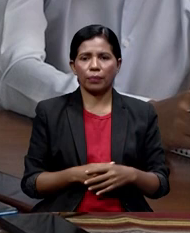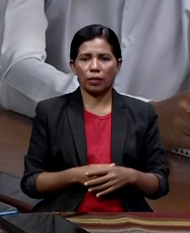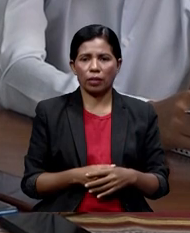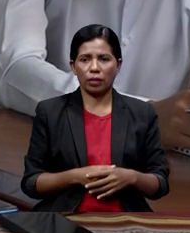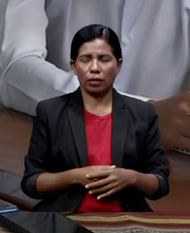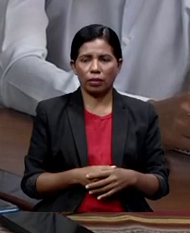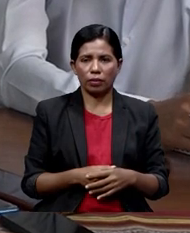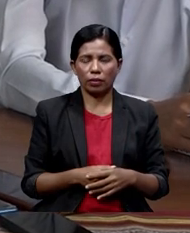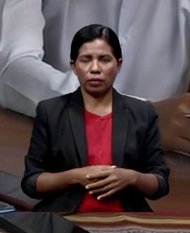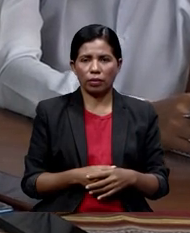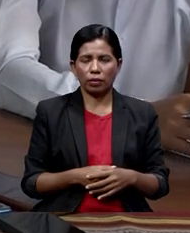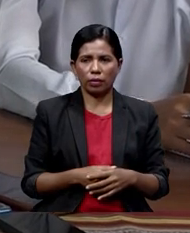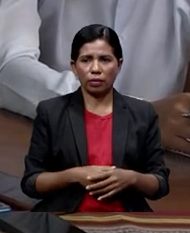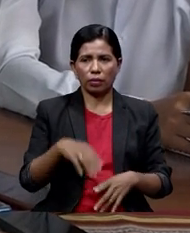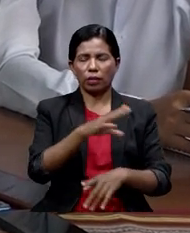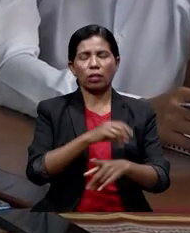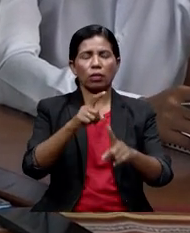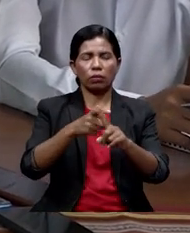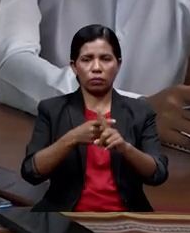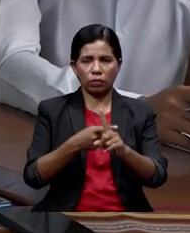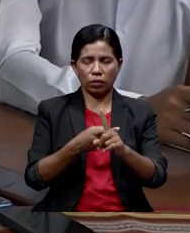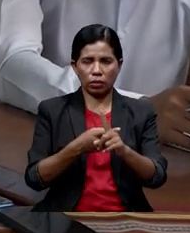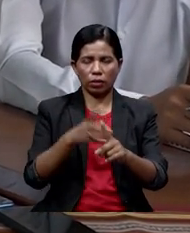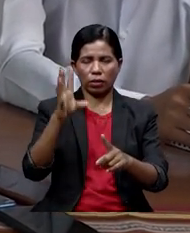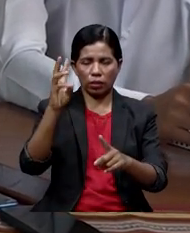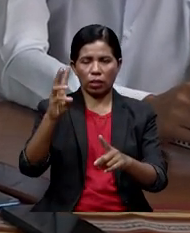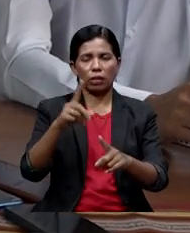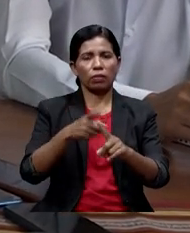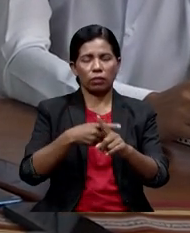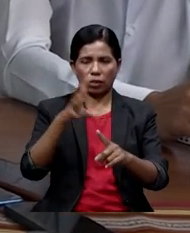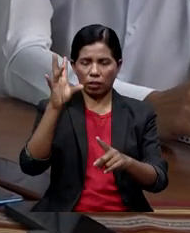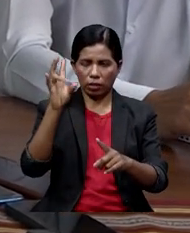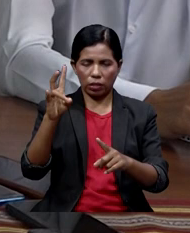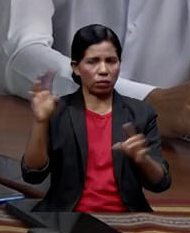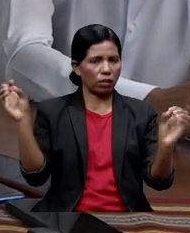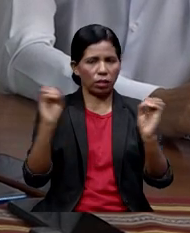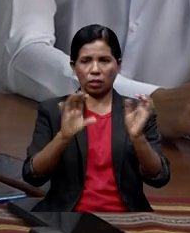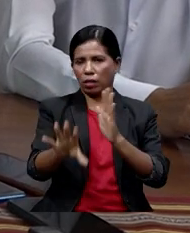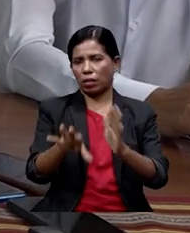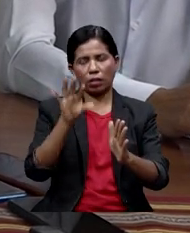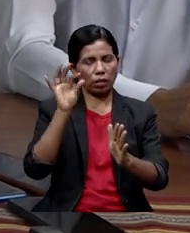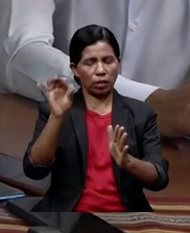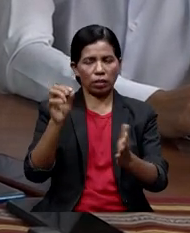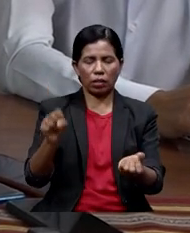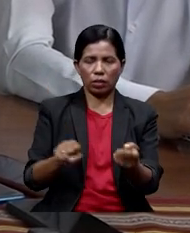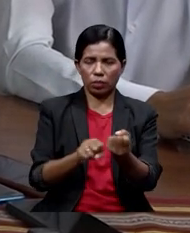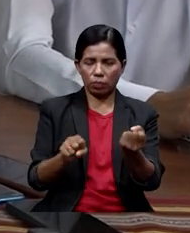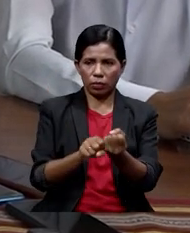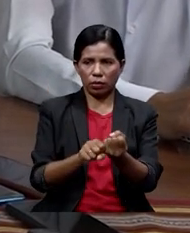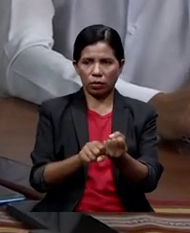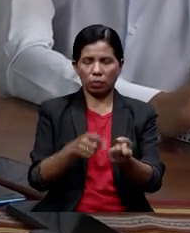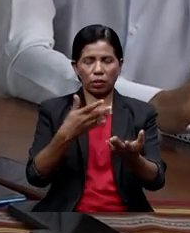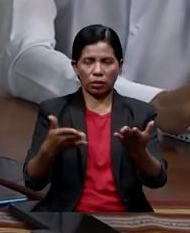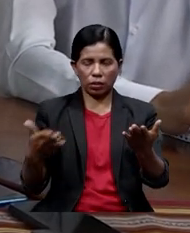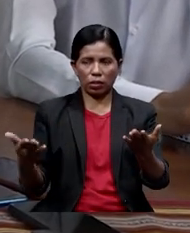prisioneiro se irá e quase tipo fulano nem Quito lá retan apoio ba sassanse